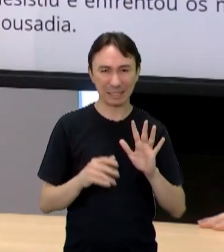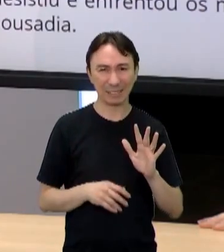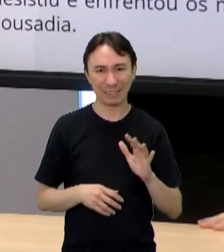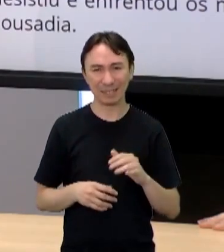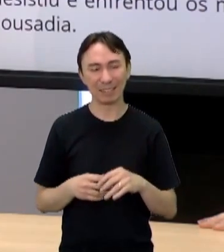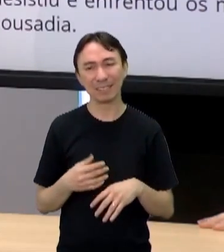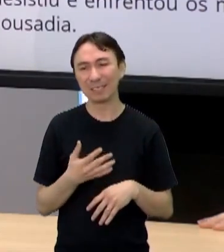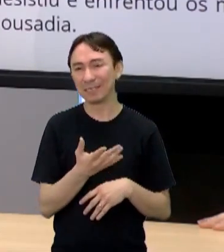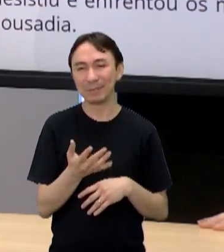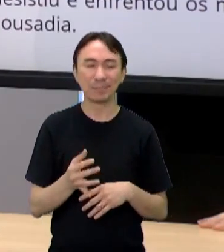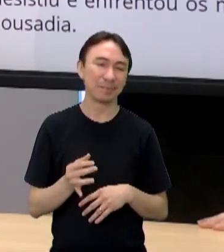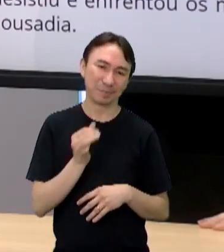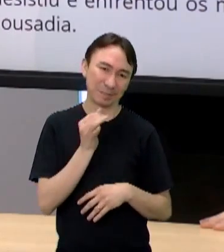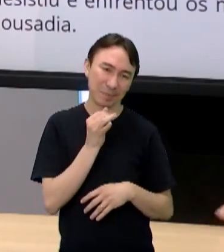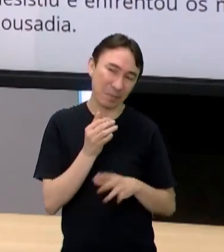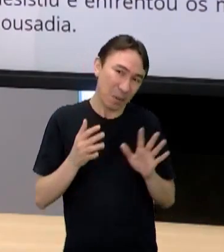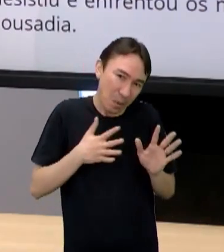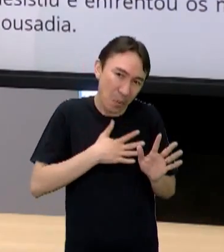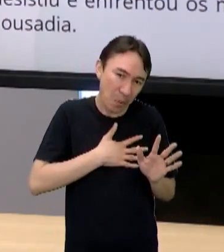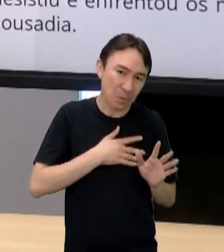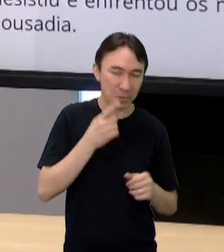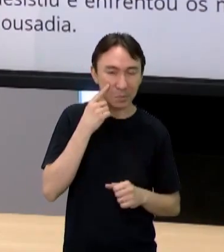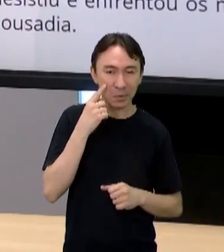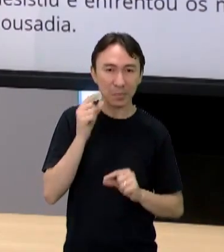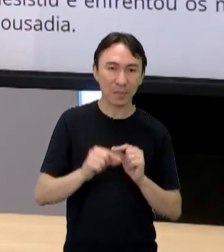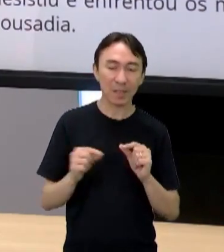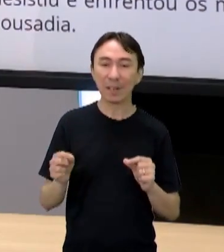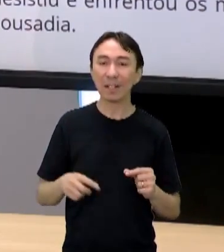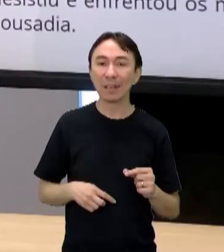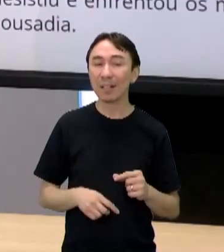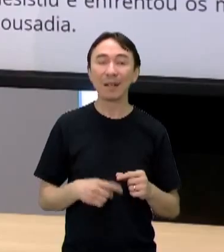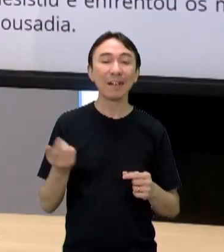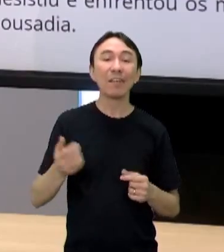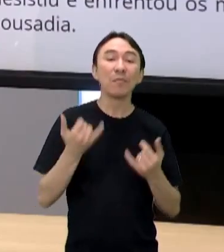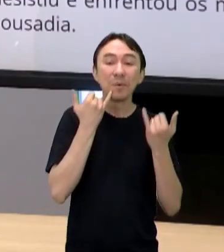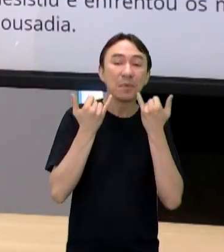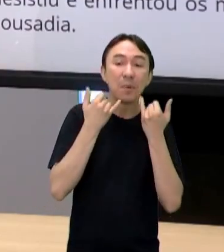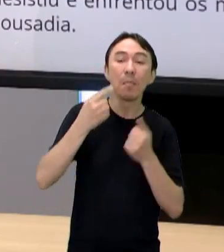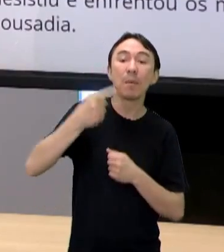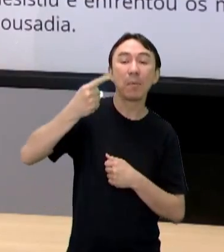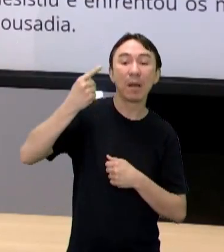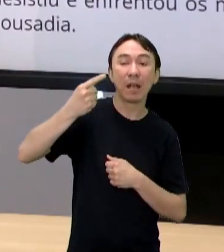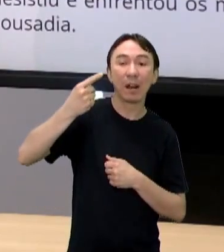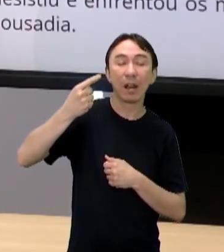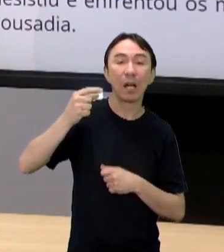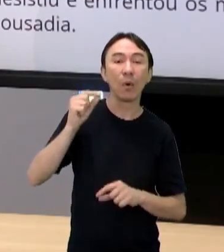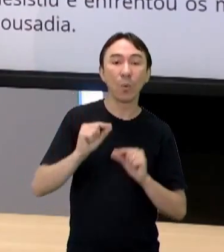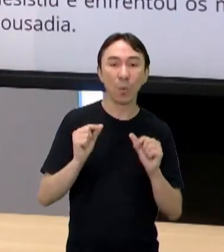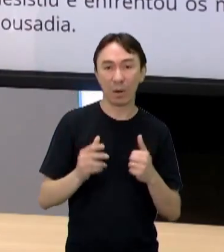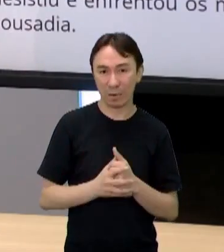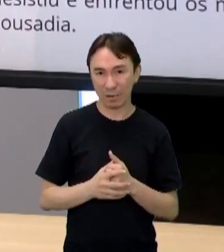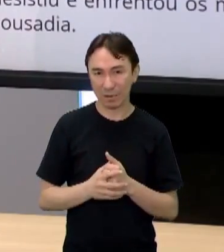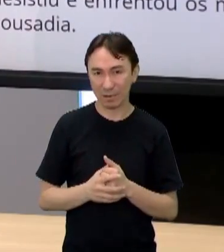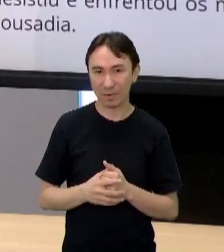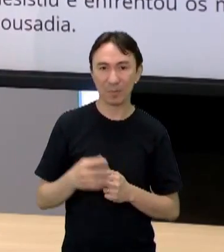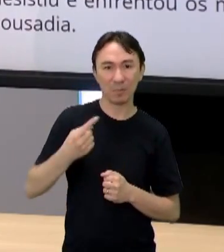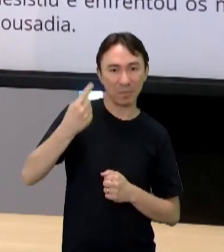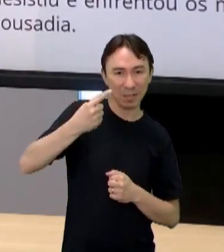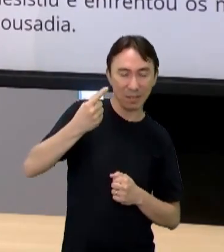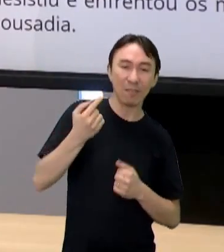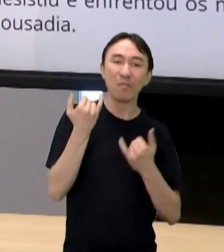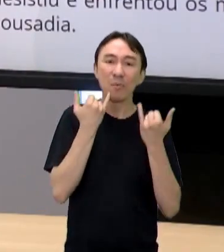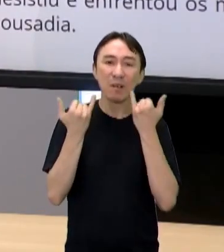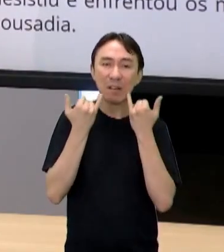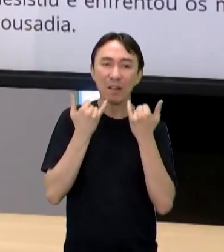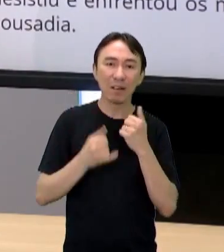têm que pensar em qual... Eu sempre falo isso para os alunos. Pensar qual que é a primeira informação que é dada. Né? Então, você pensa na primeira informação e